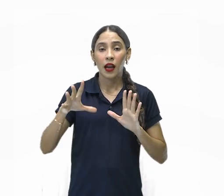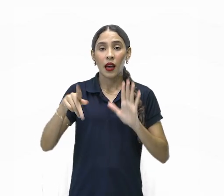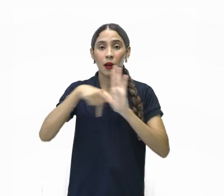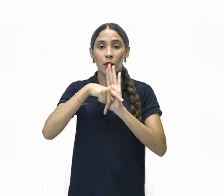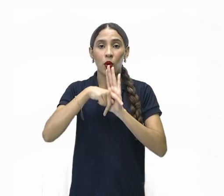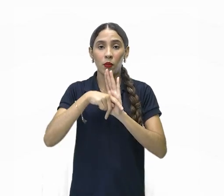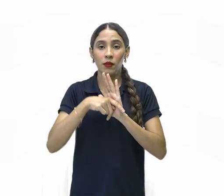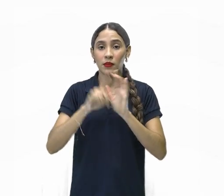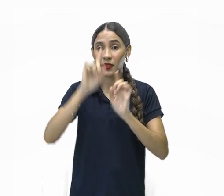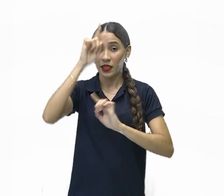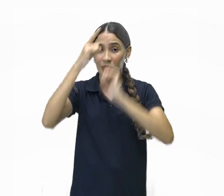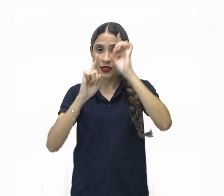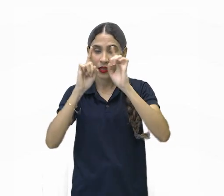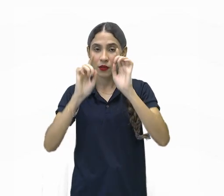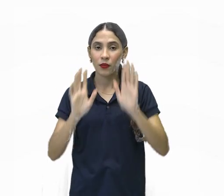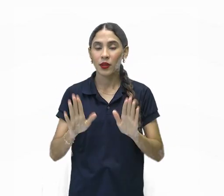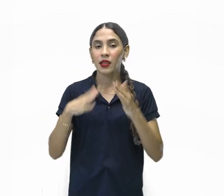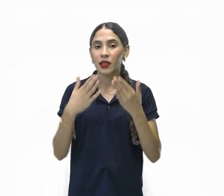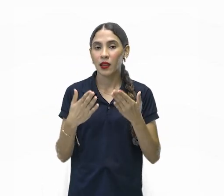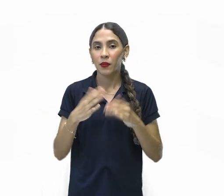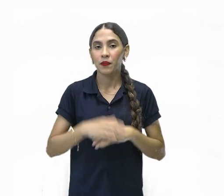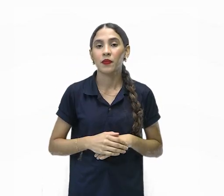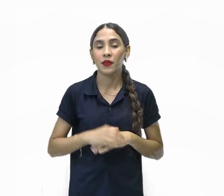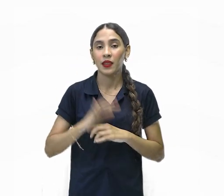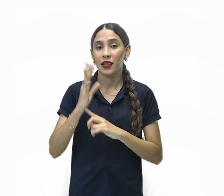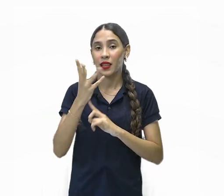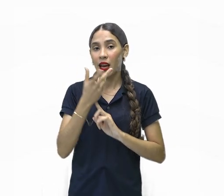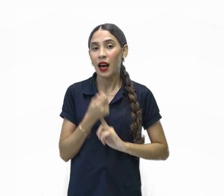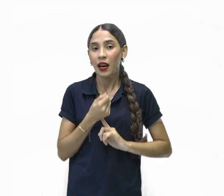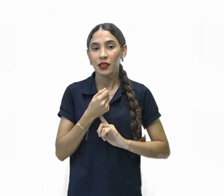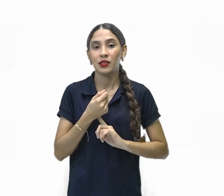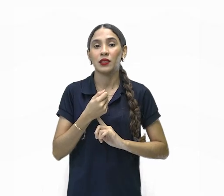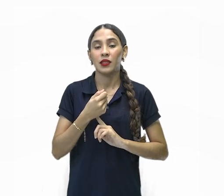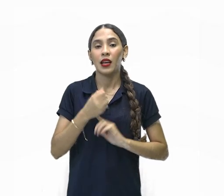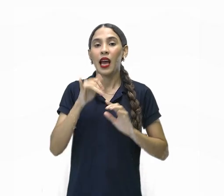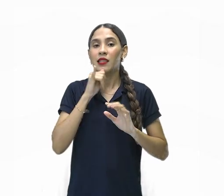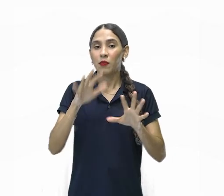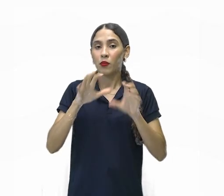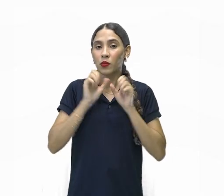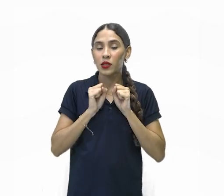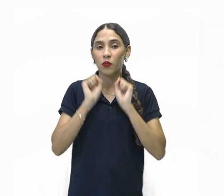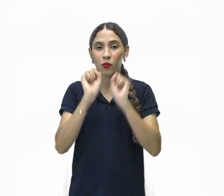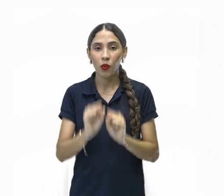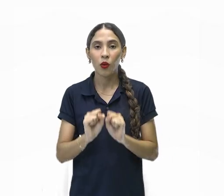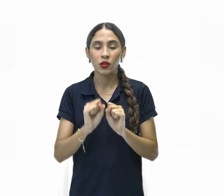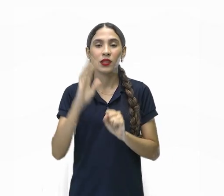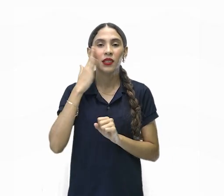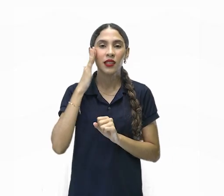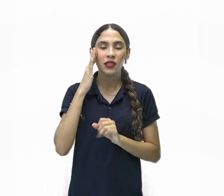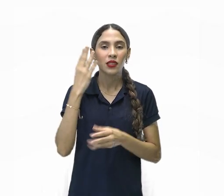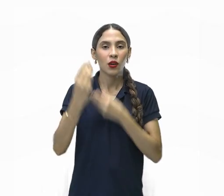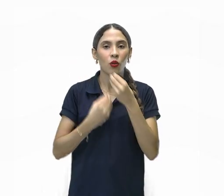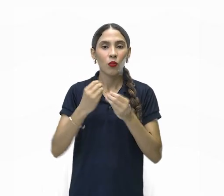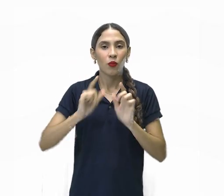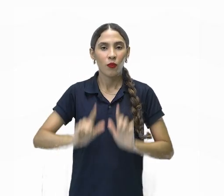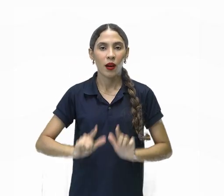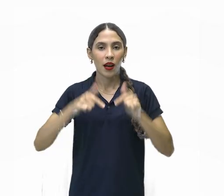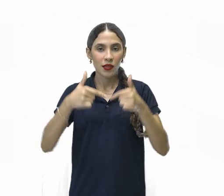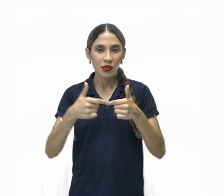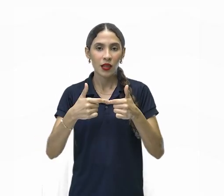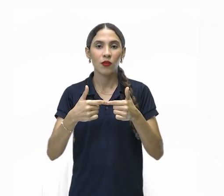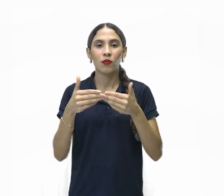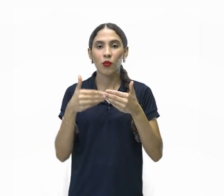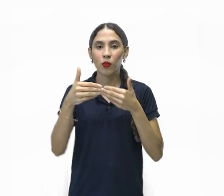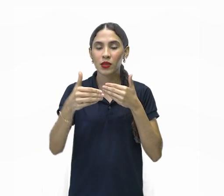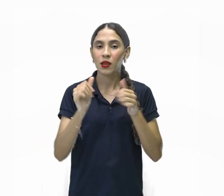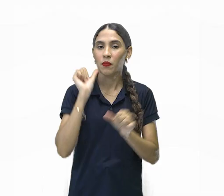apropriação criativa. Então, na arte, a apropriação ela pode ser entendida como um ato que